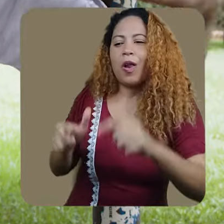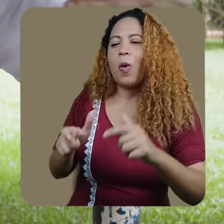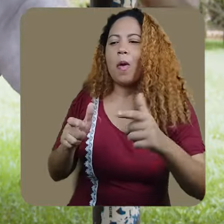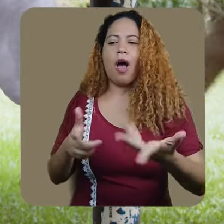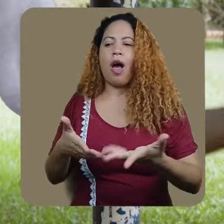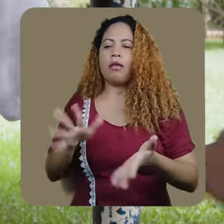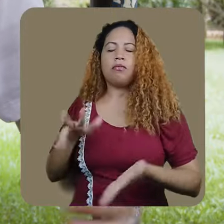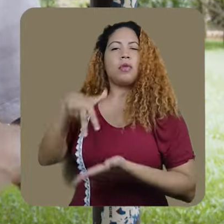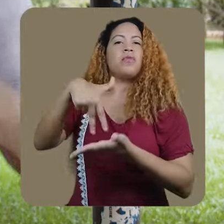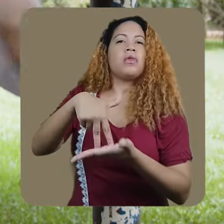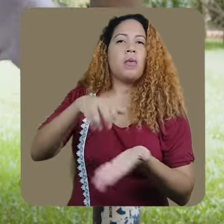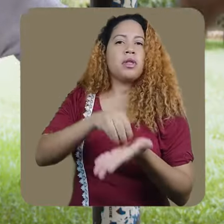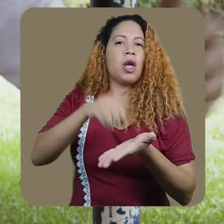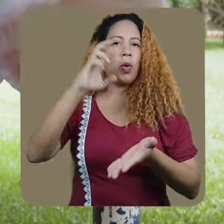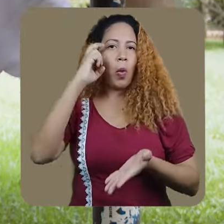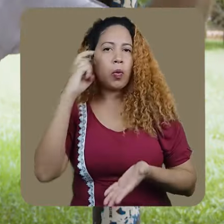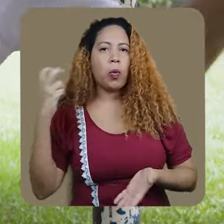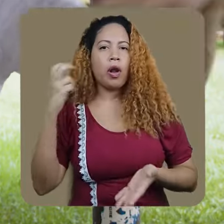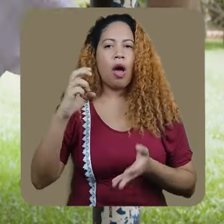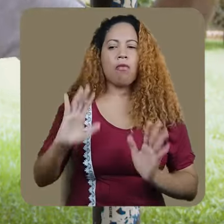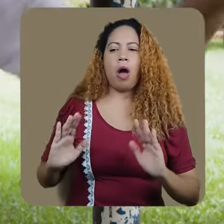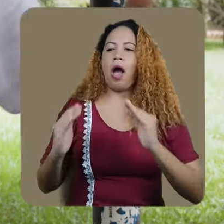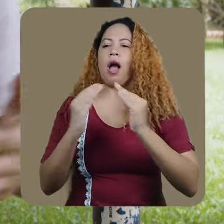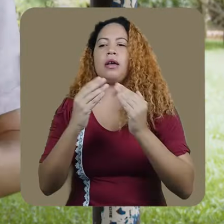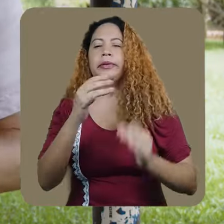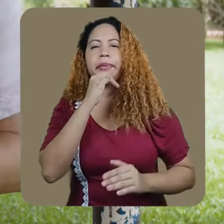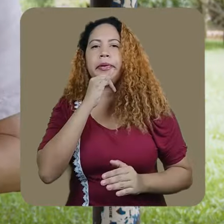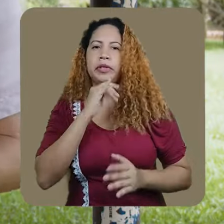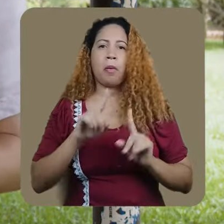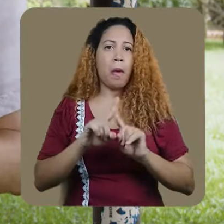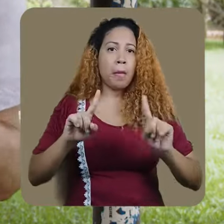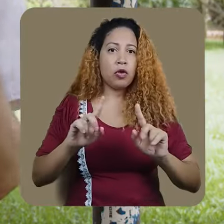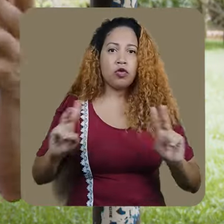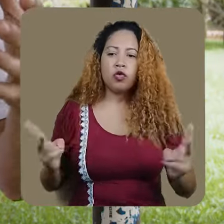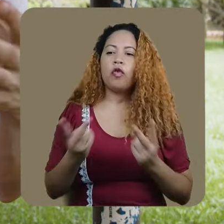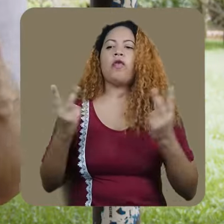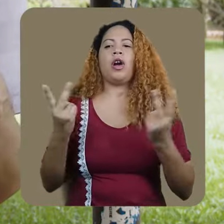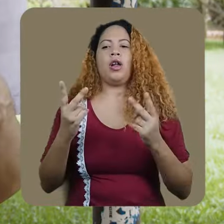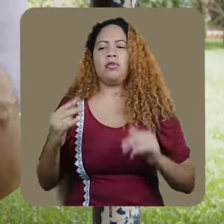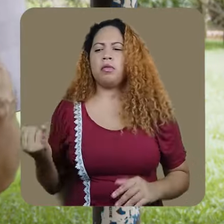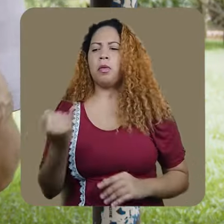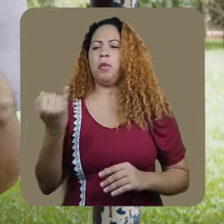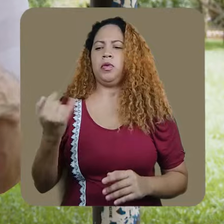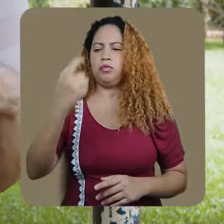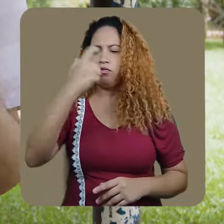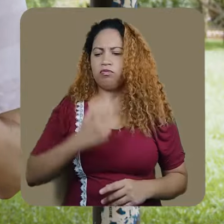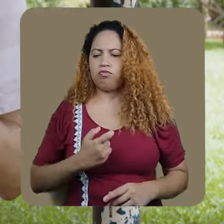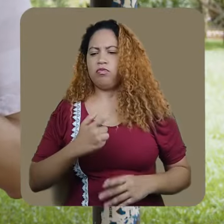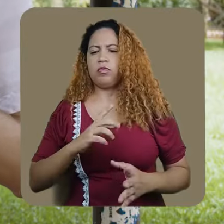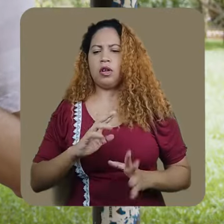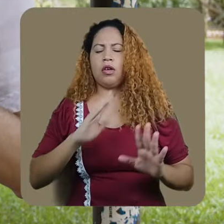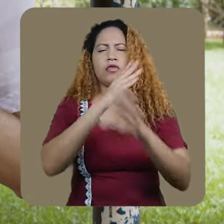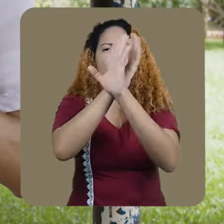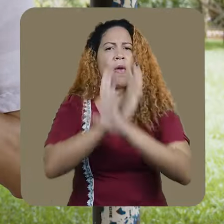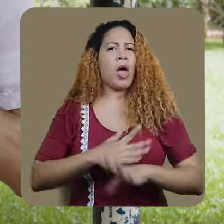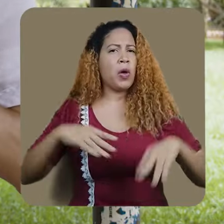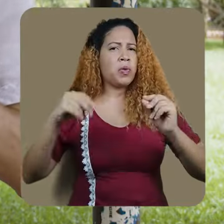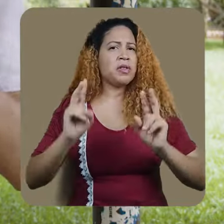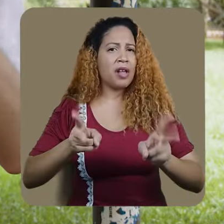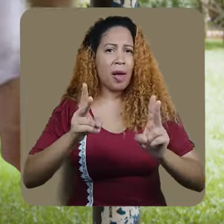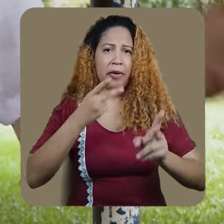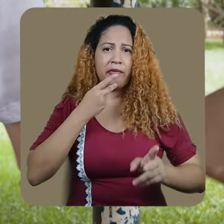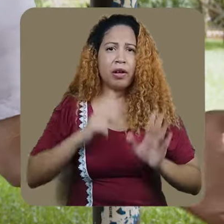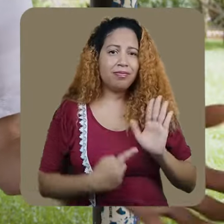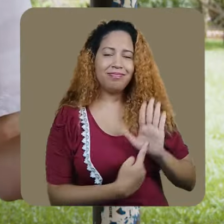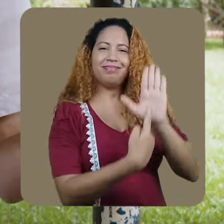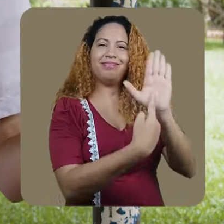que você toque, né? Um centro cultural, uma casa, etc, etc. Desde que esses valores, e acho que a Tchararu desde sempre